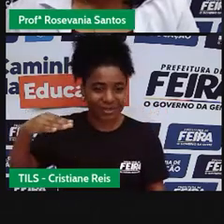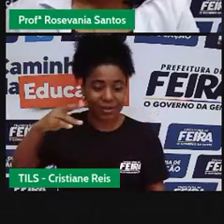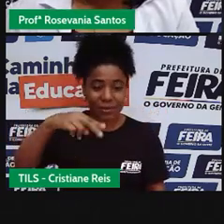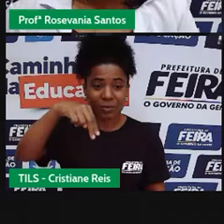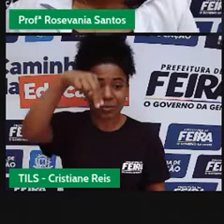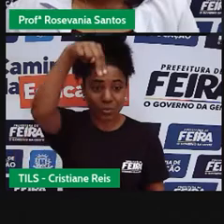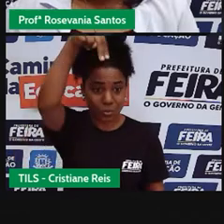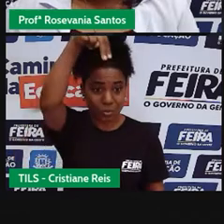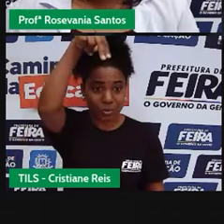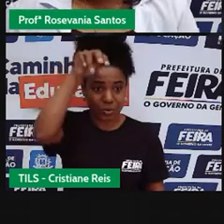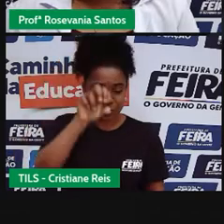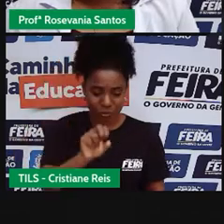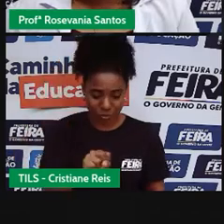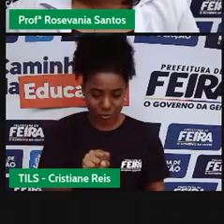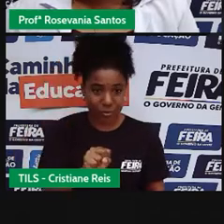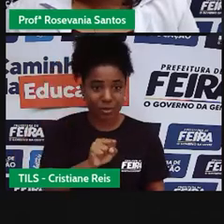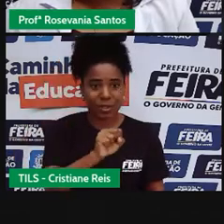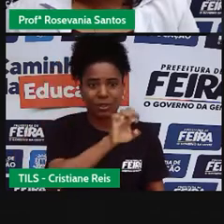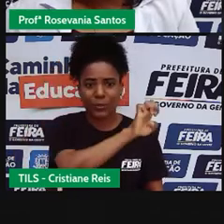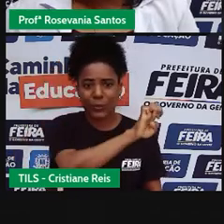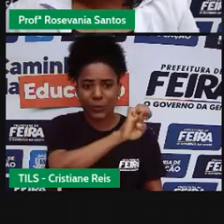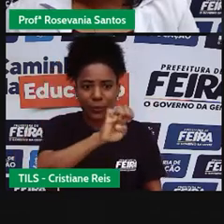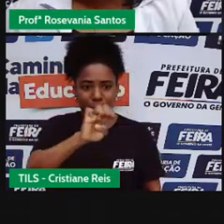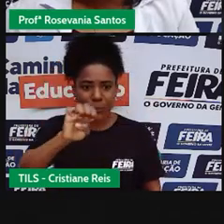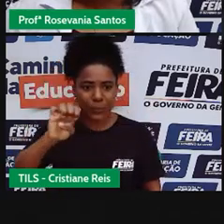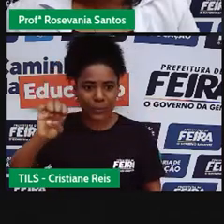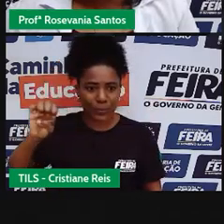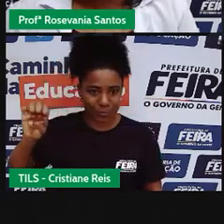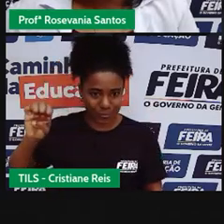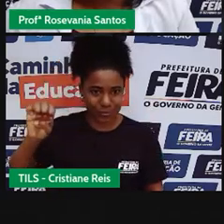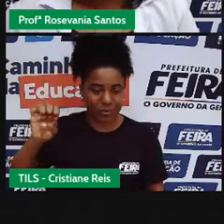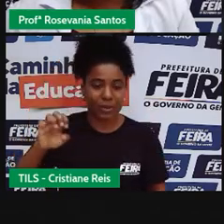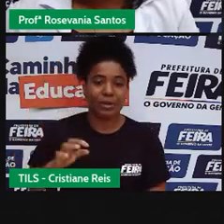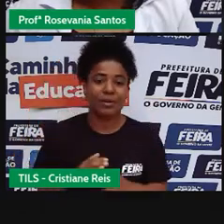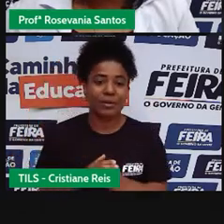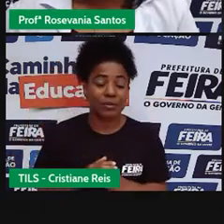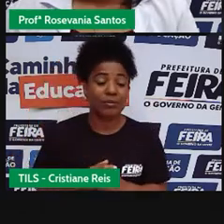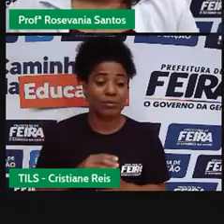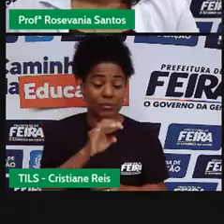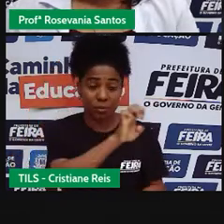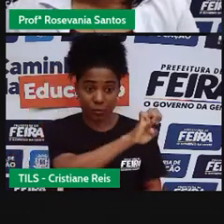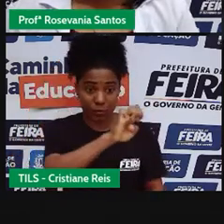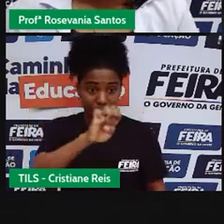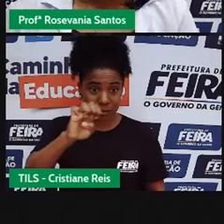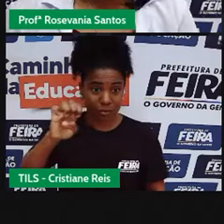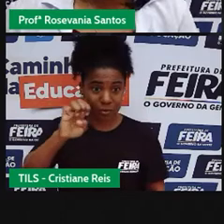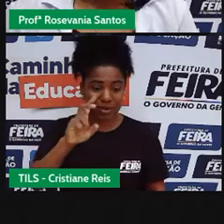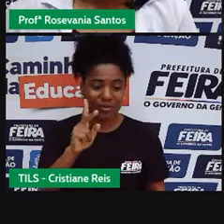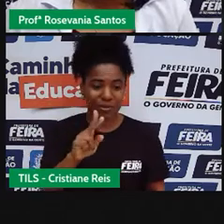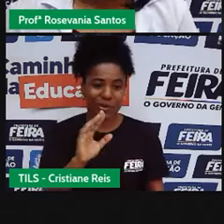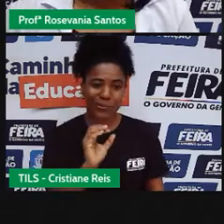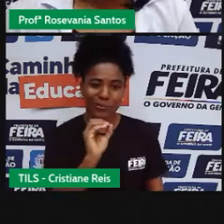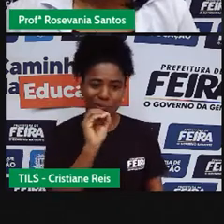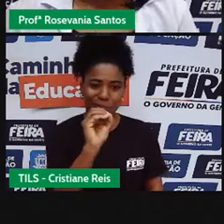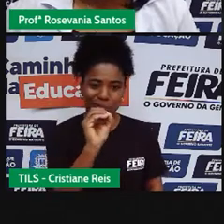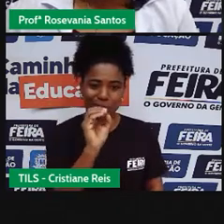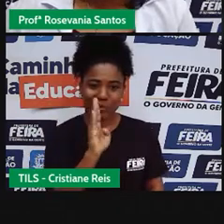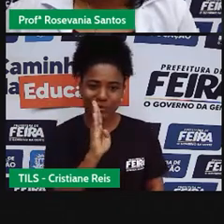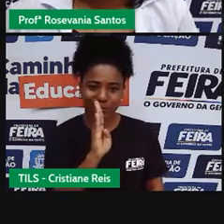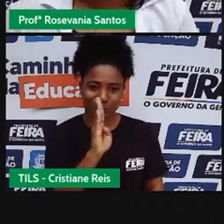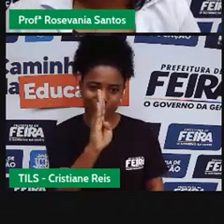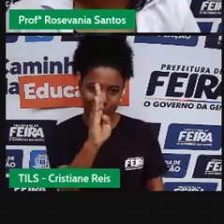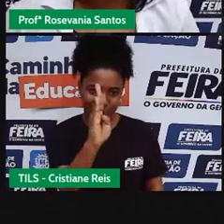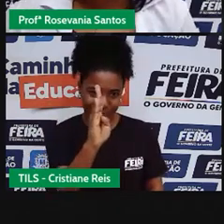a gente tem 0 grau aqui, né? Então, se está na linha do Equador, eu sei que é uma região quente, porque tem